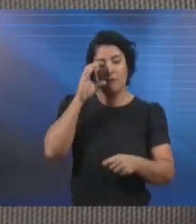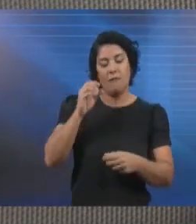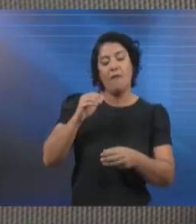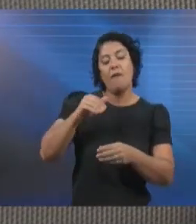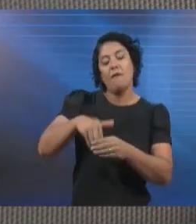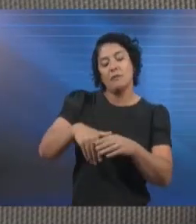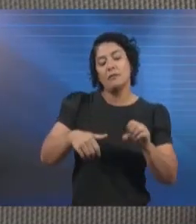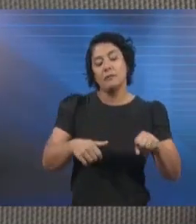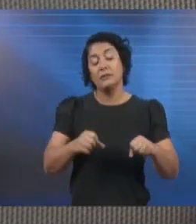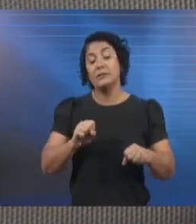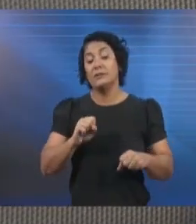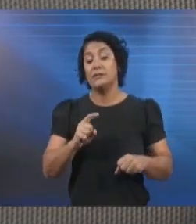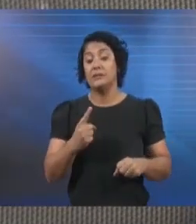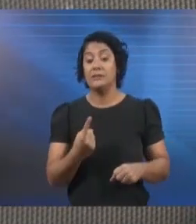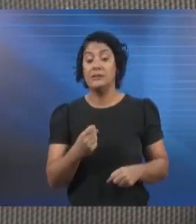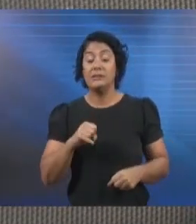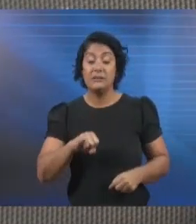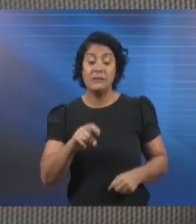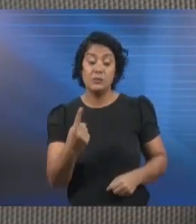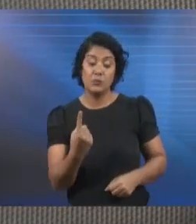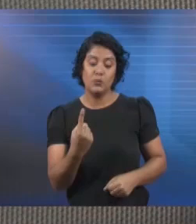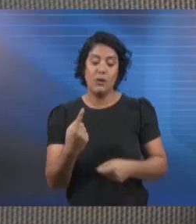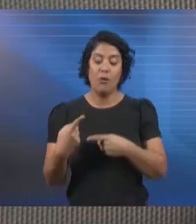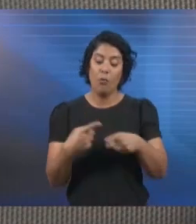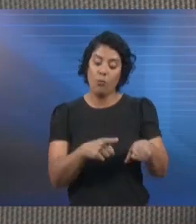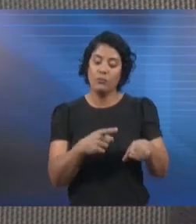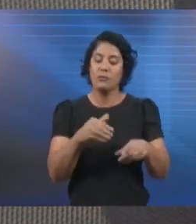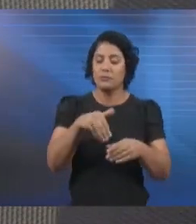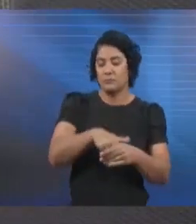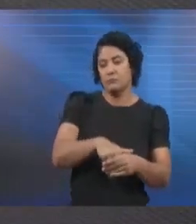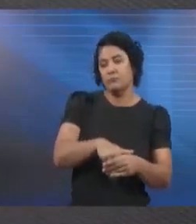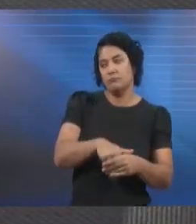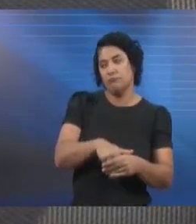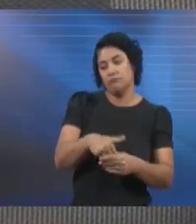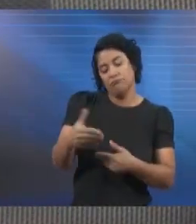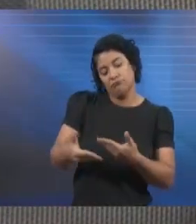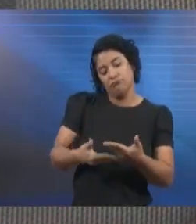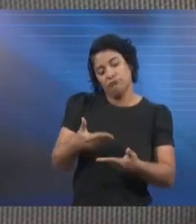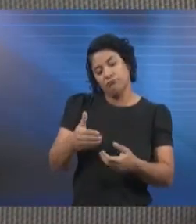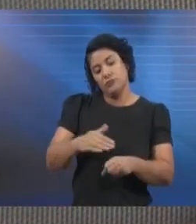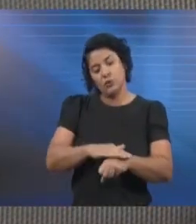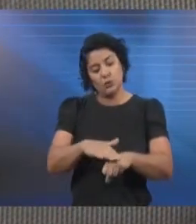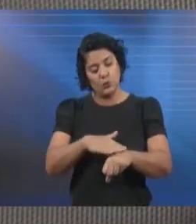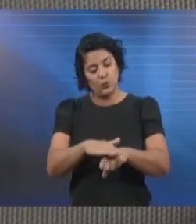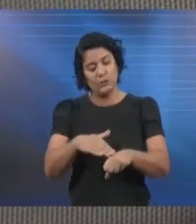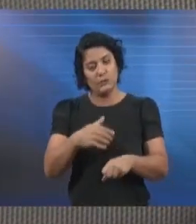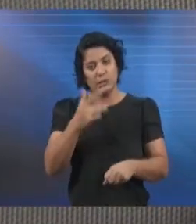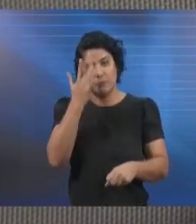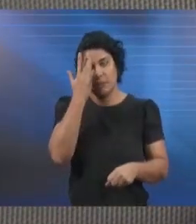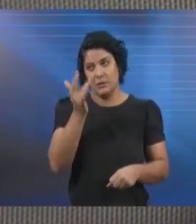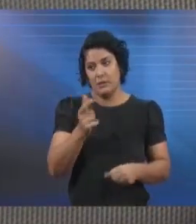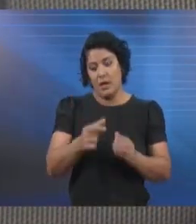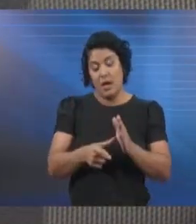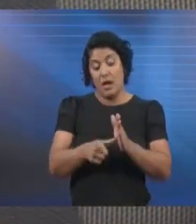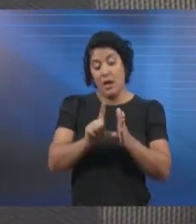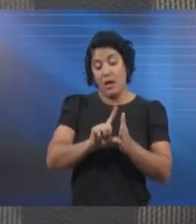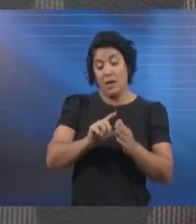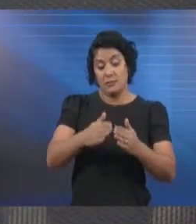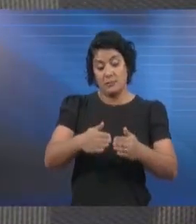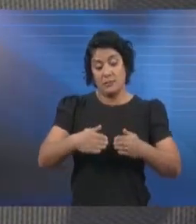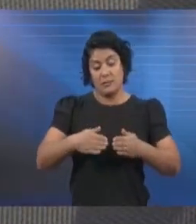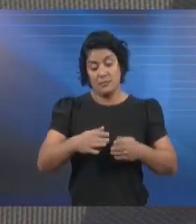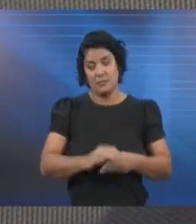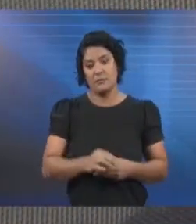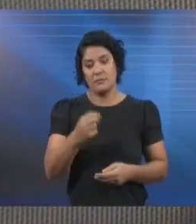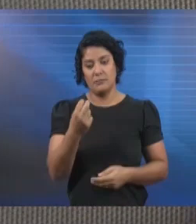se um dos integrantes votar contra então é pela via da negociação queremos aprovar amanhã antes o recesso essas